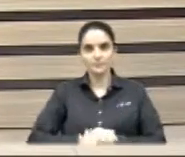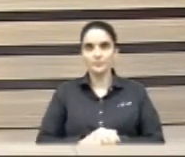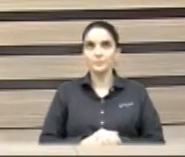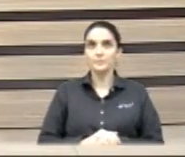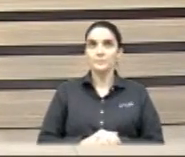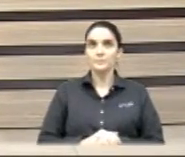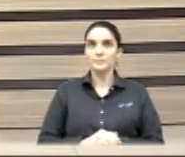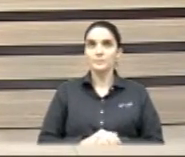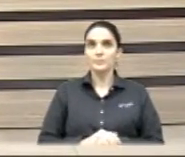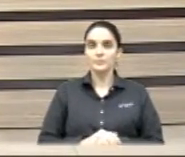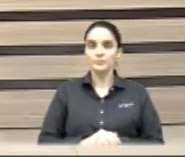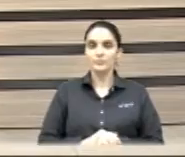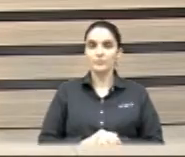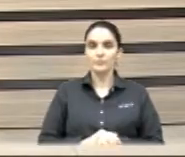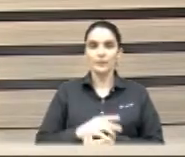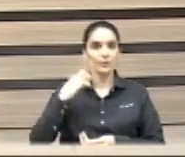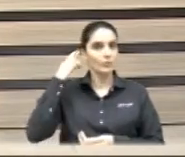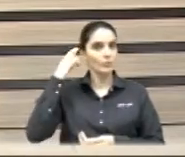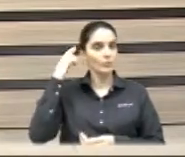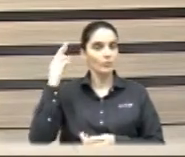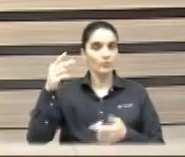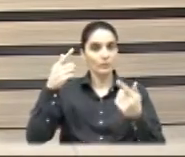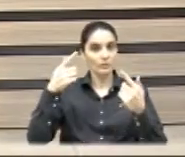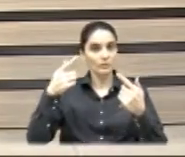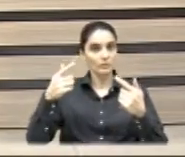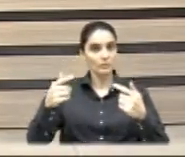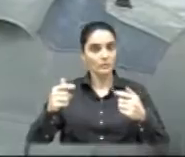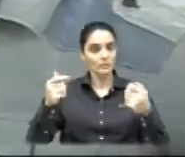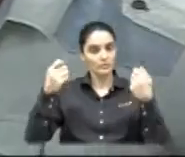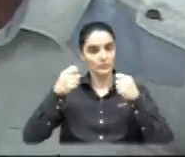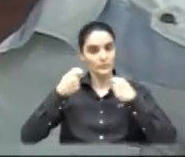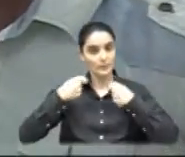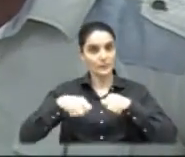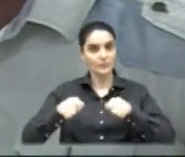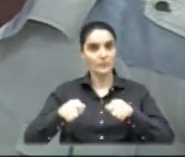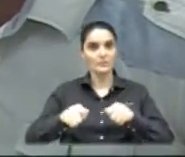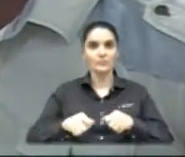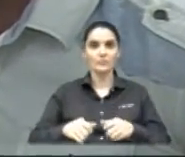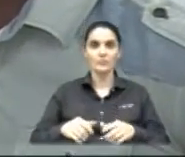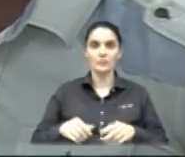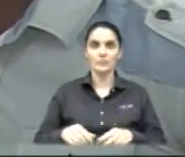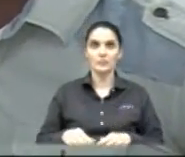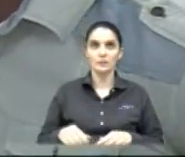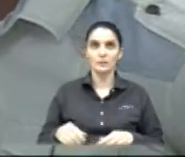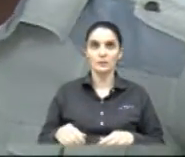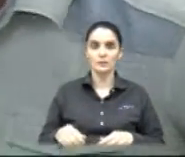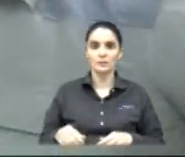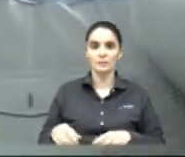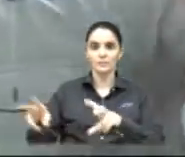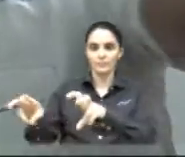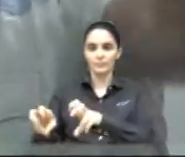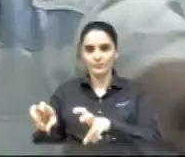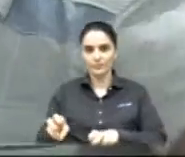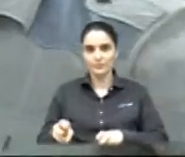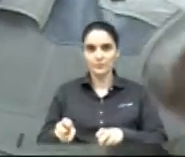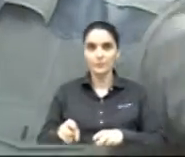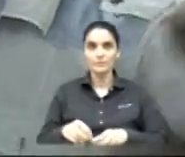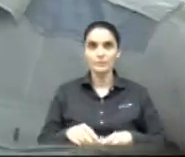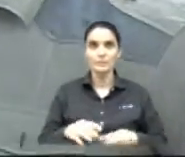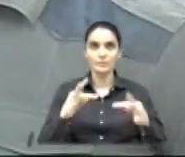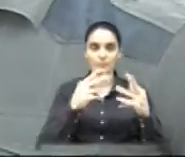estarei aqui pronto para defender a reforma agrária e a dignidade daquelas famílias. Obrigado, contra vereador. quem quer que seja, e eu